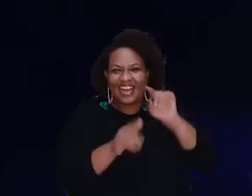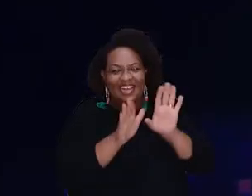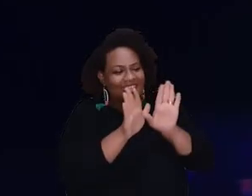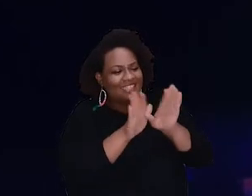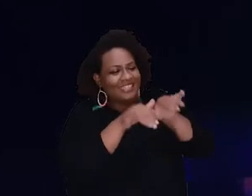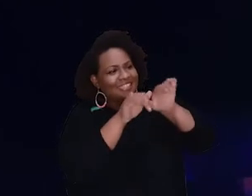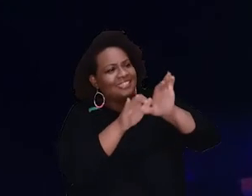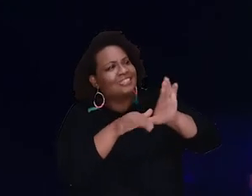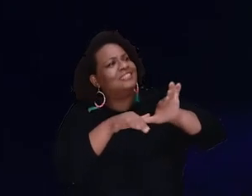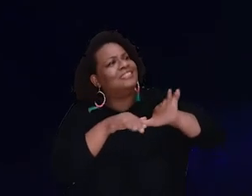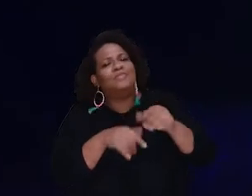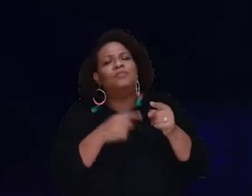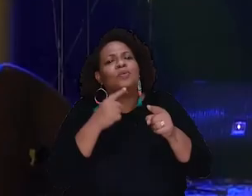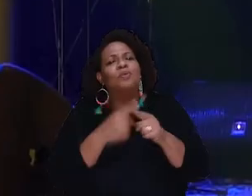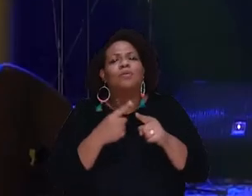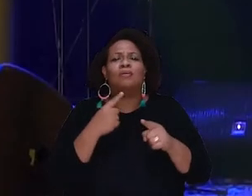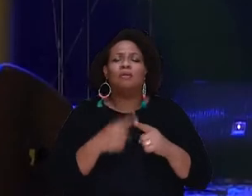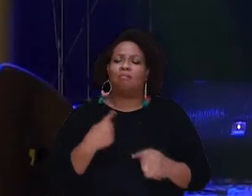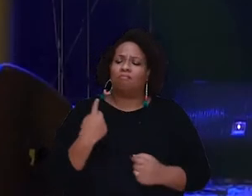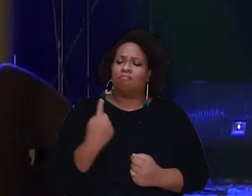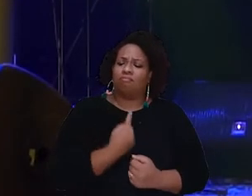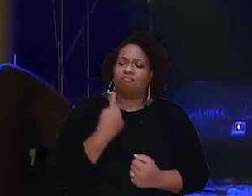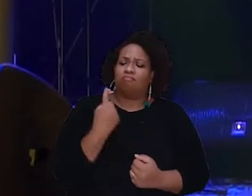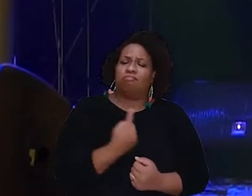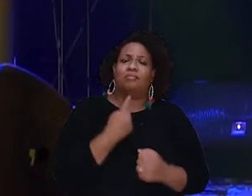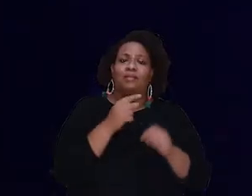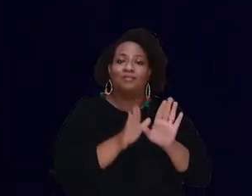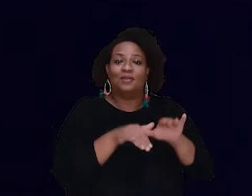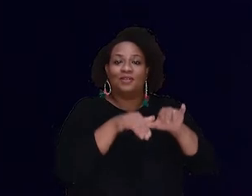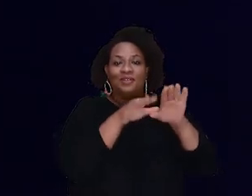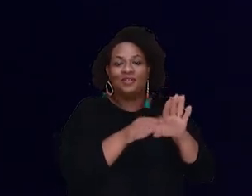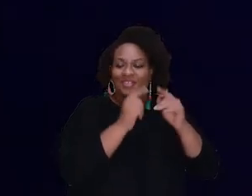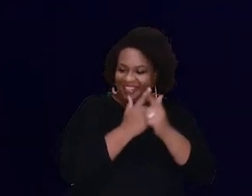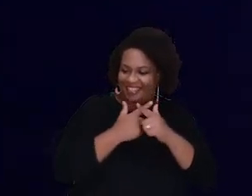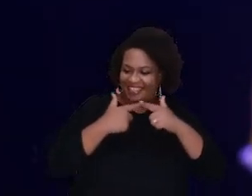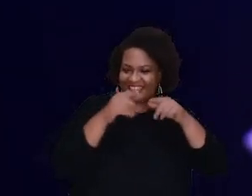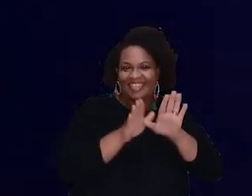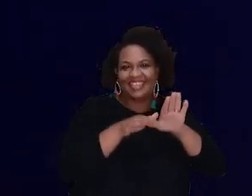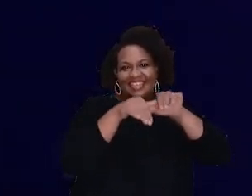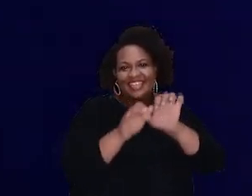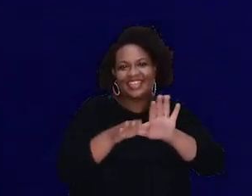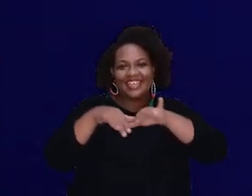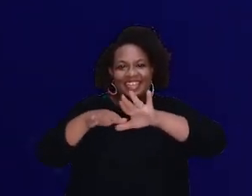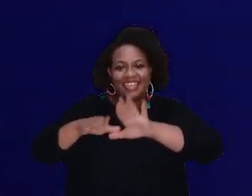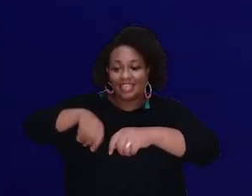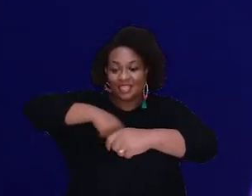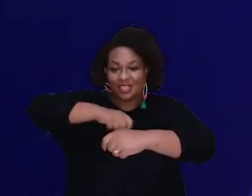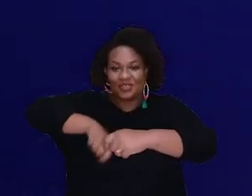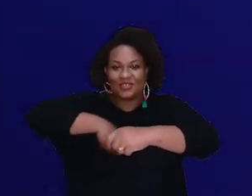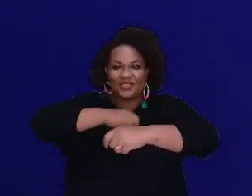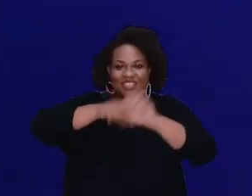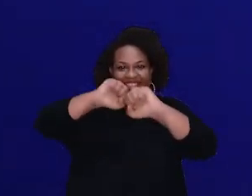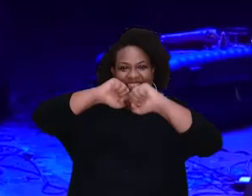amarelinha o que passei tanto tempo tão sozinha. Ela sorriu e pousou na